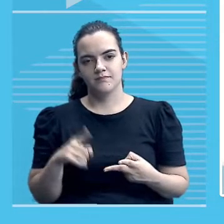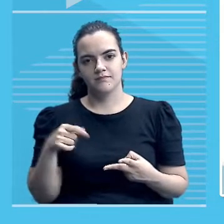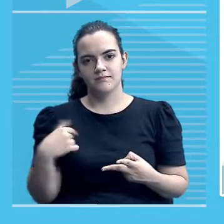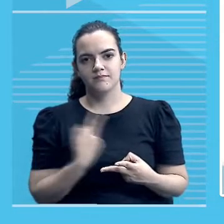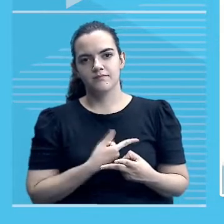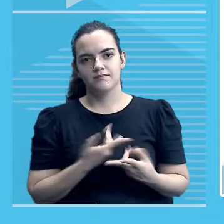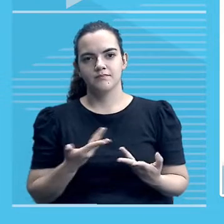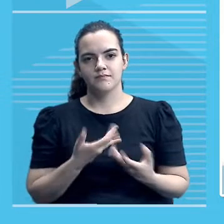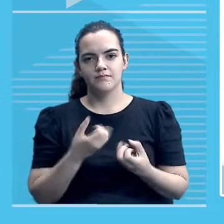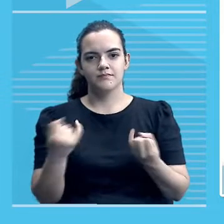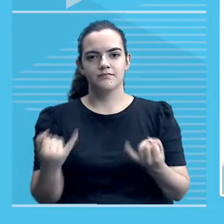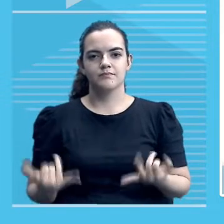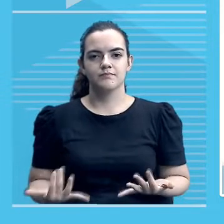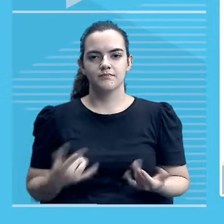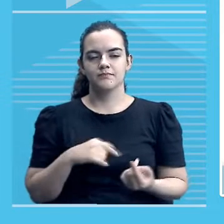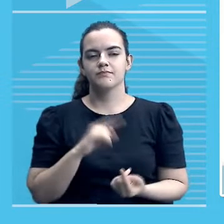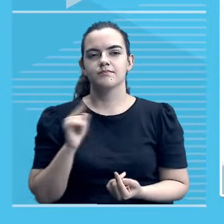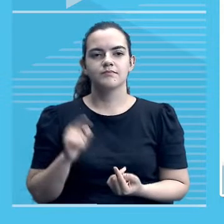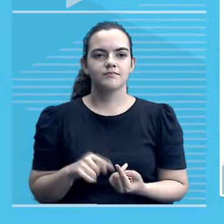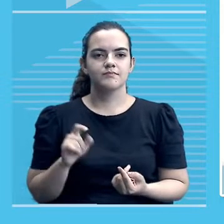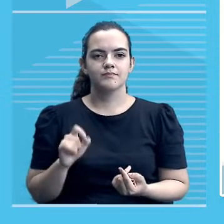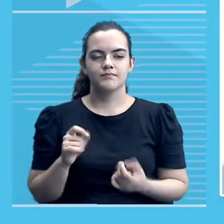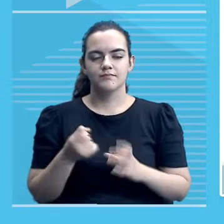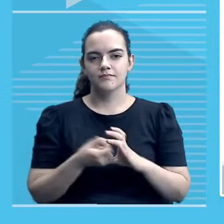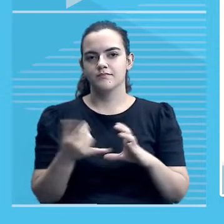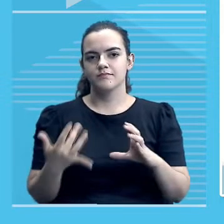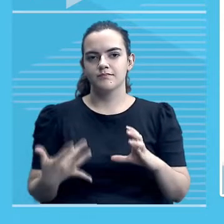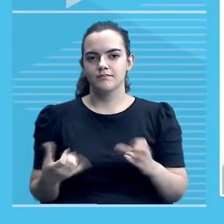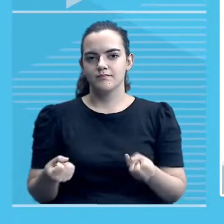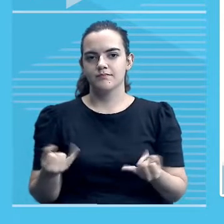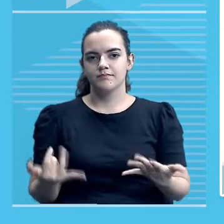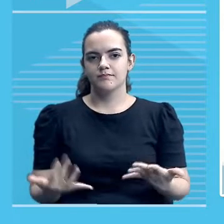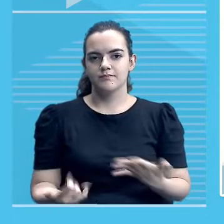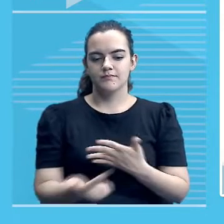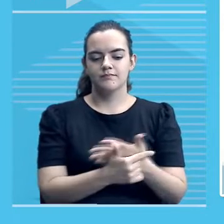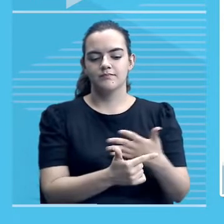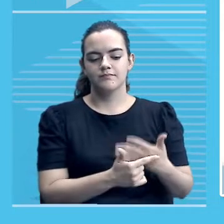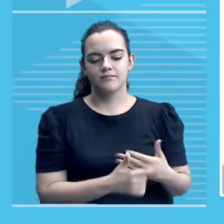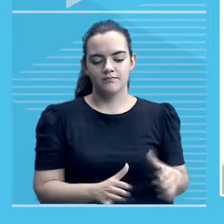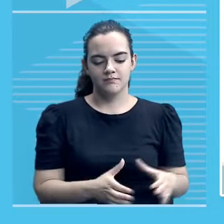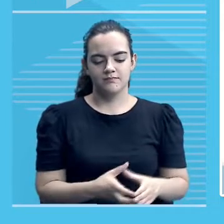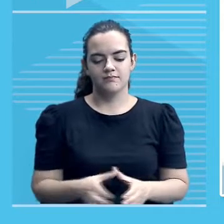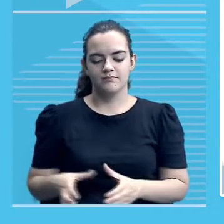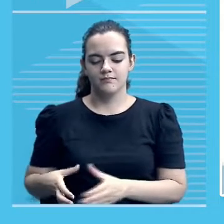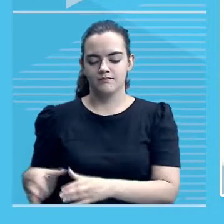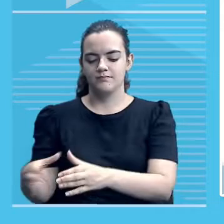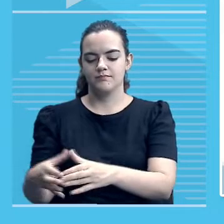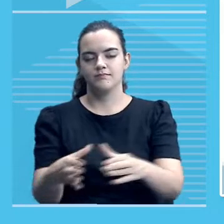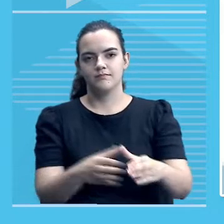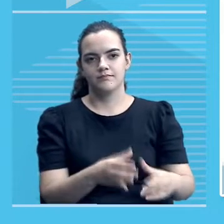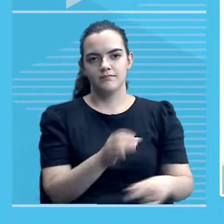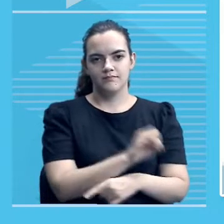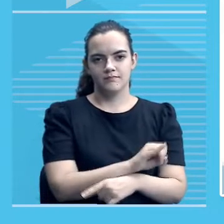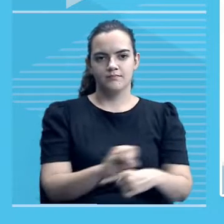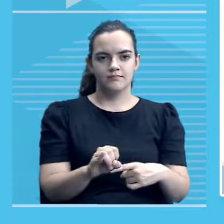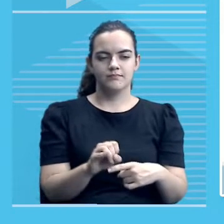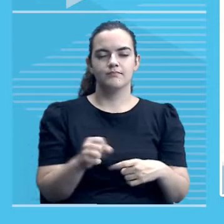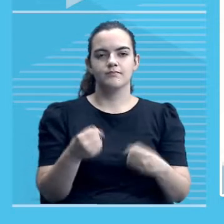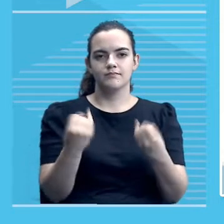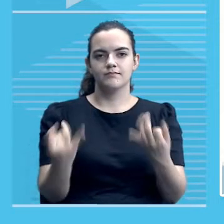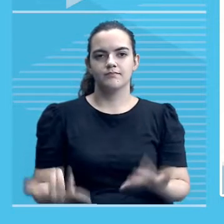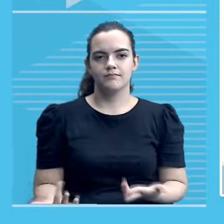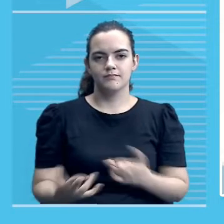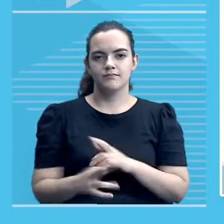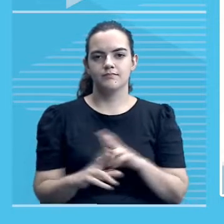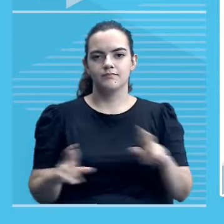vamos caracterizar diferentes funções orgânicas, definindo de forma sistemática dos sais e dos óxidos.